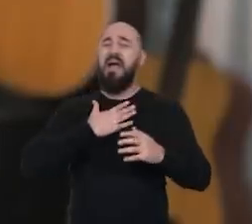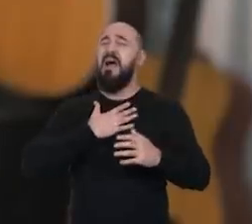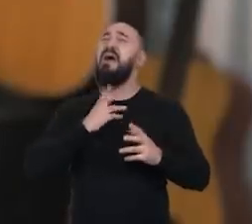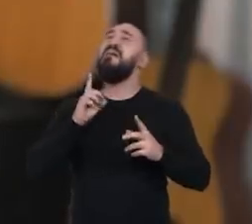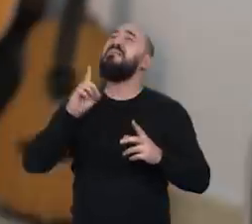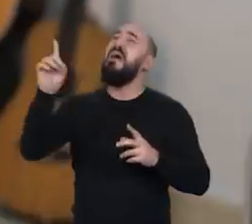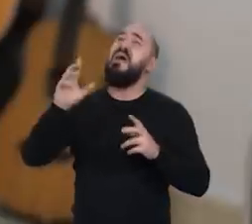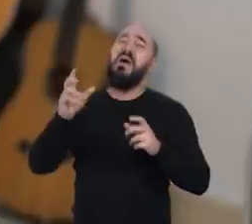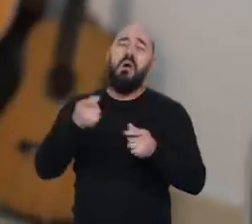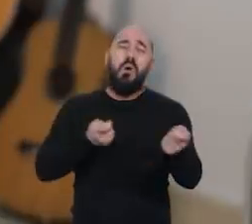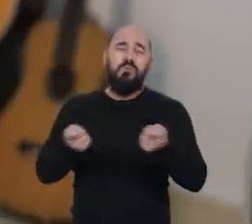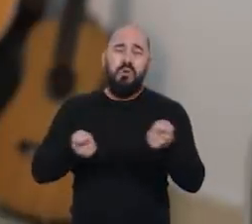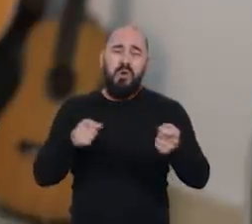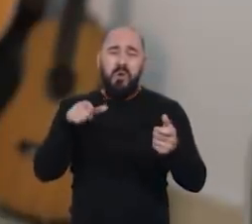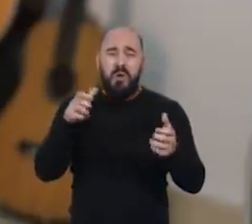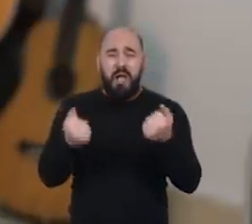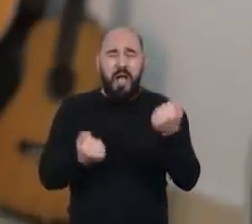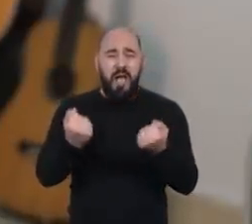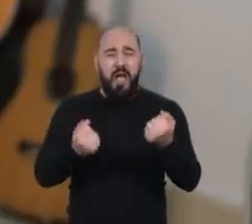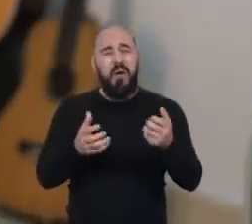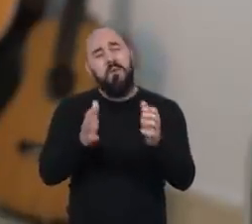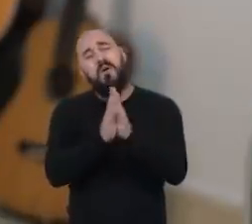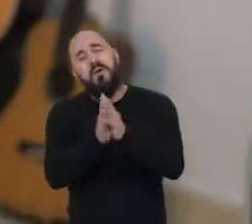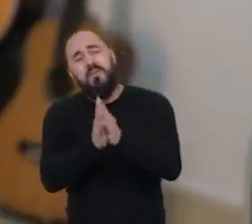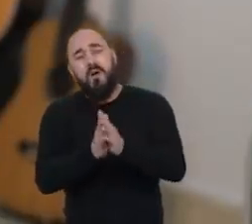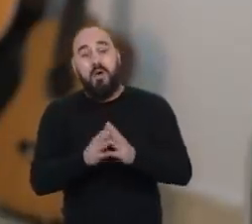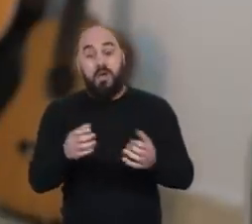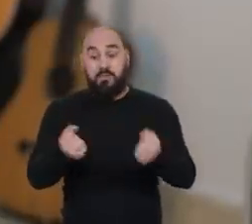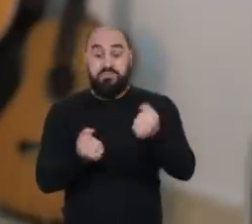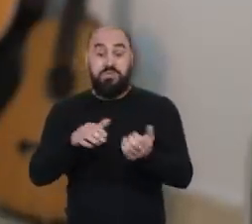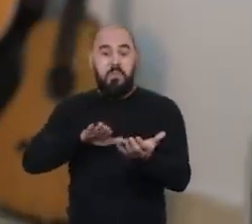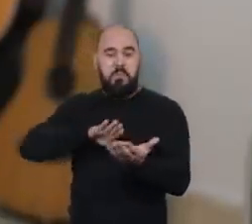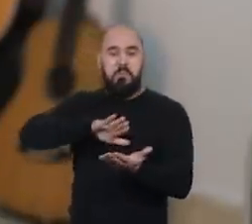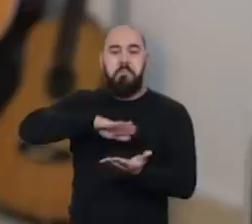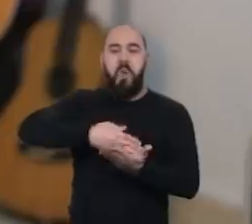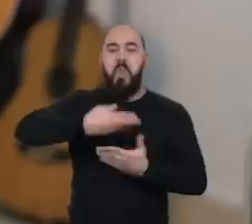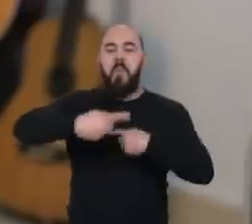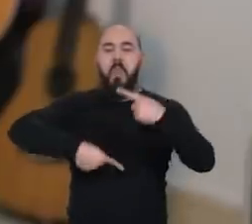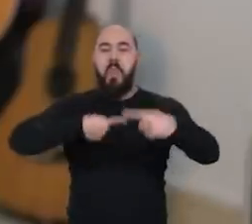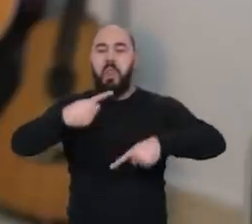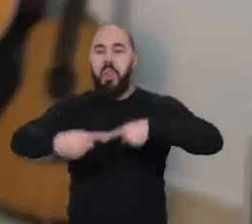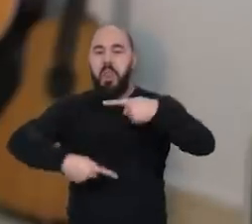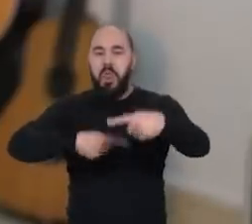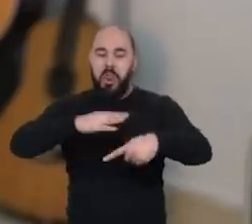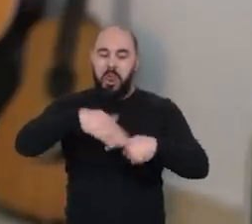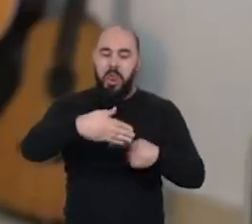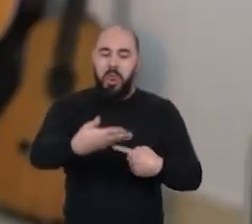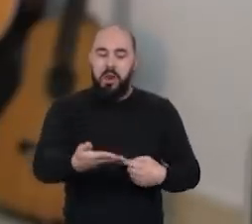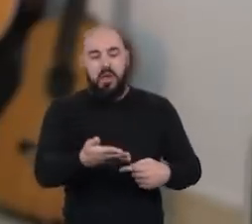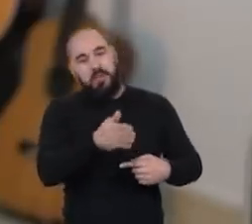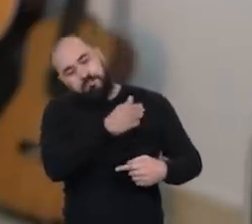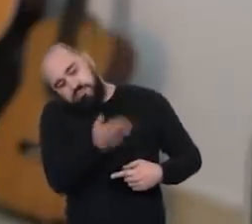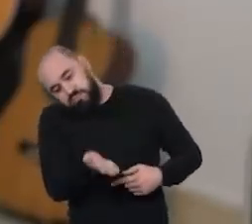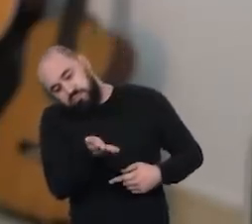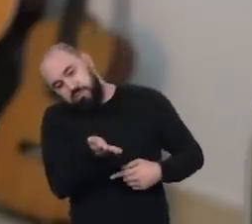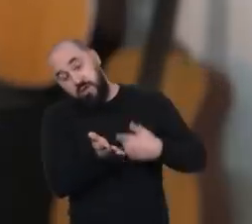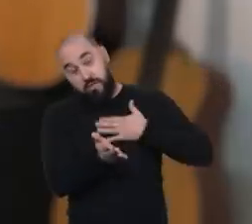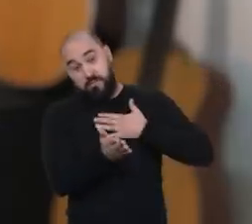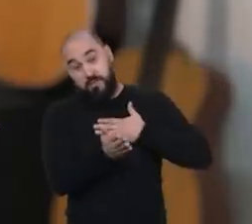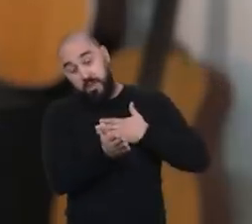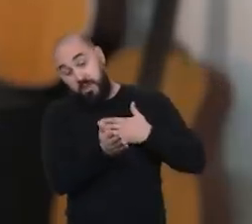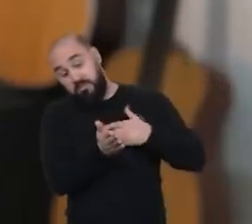controla esse carro. O carro capotou umas 3 vezes e parou inclinado pelo meu lado, na lateral, né, do meu